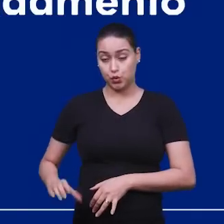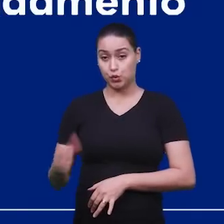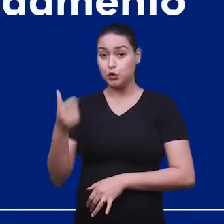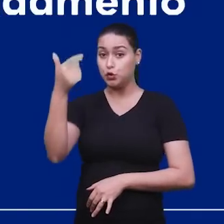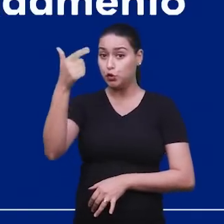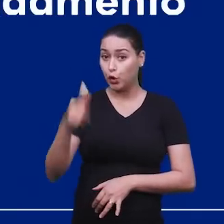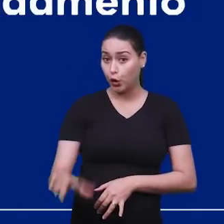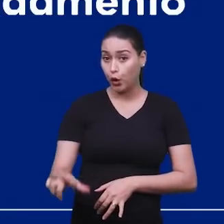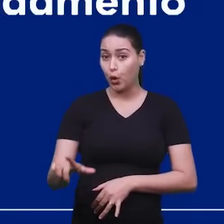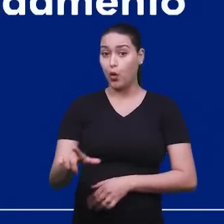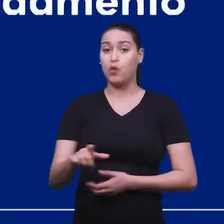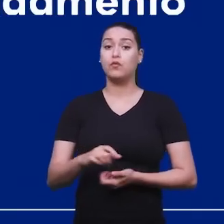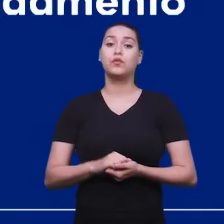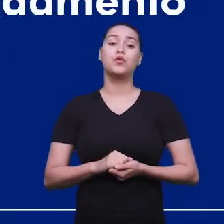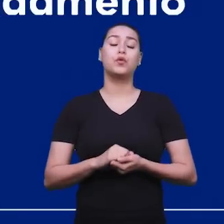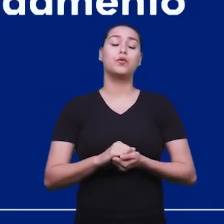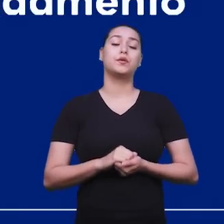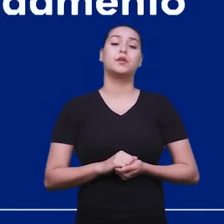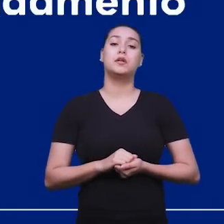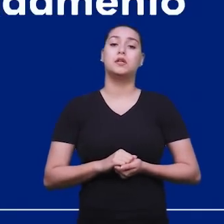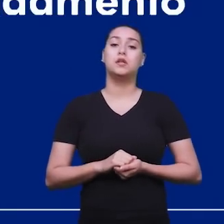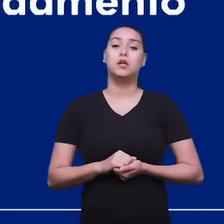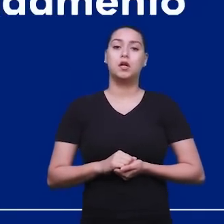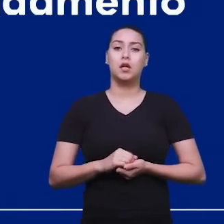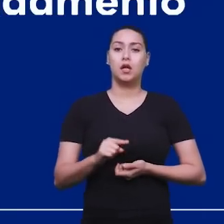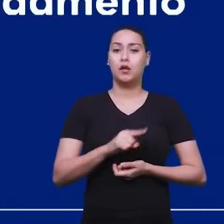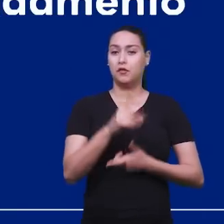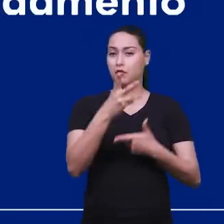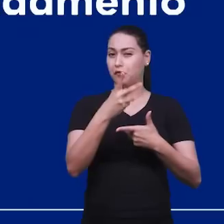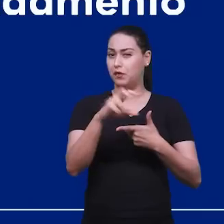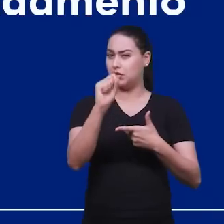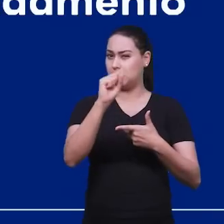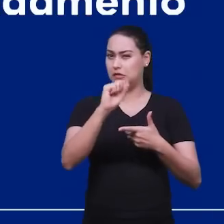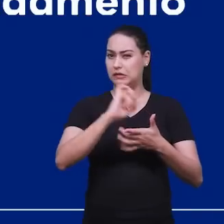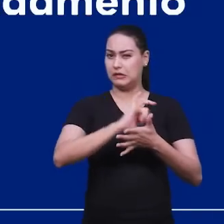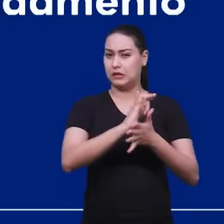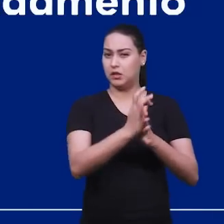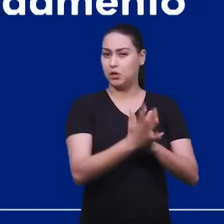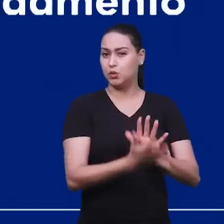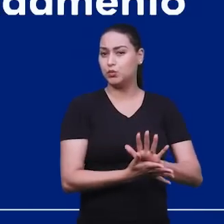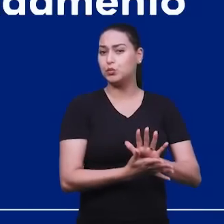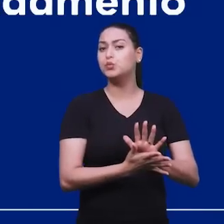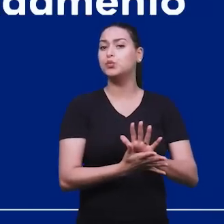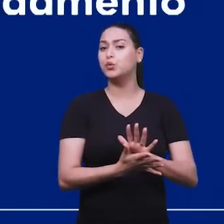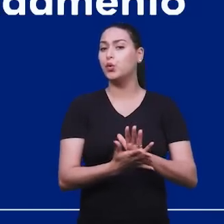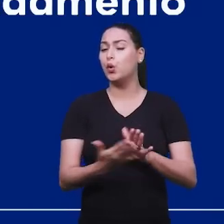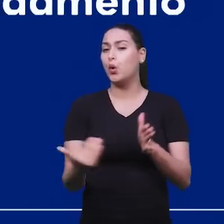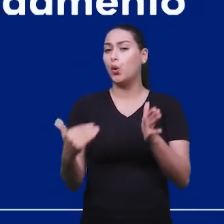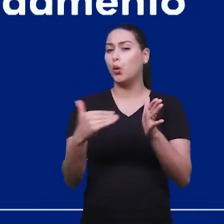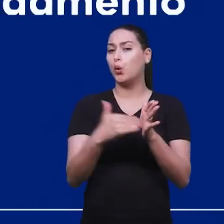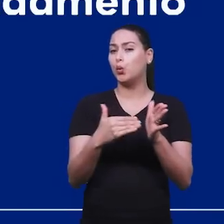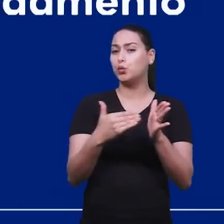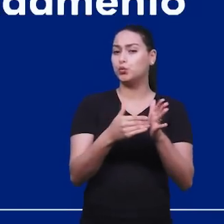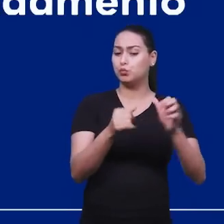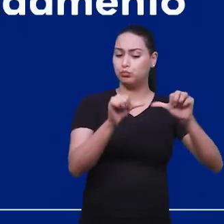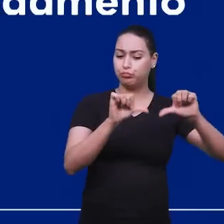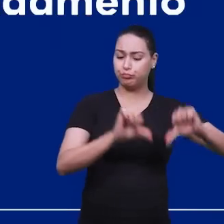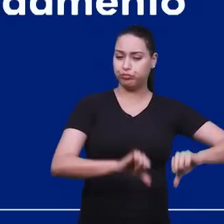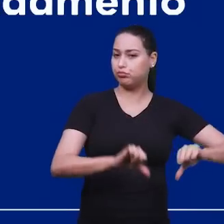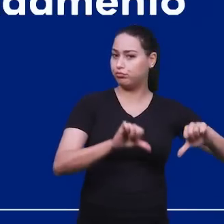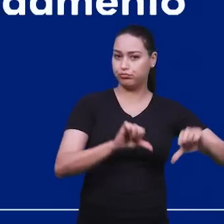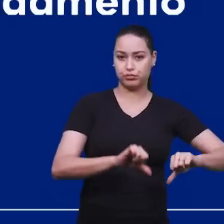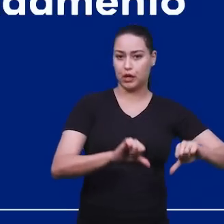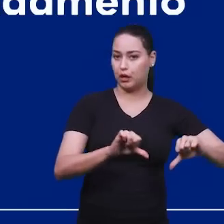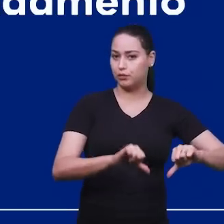Cristo, forem outra vez envolvidos nelas e vencidos, tornou-se-lhes o